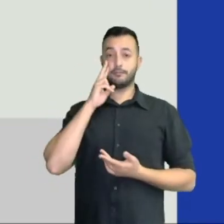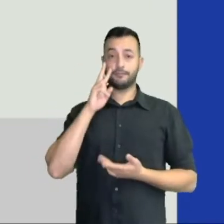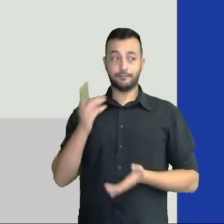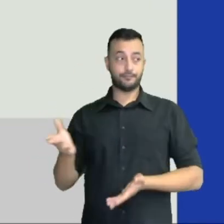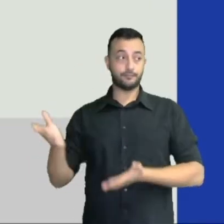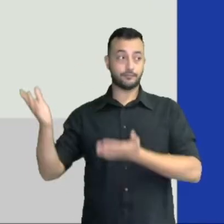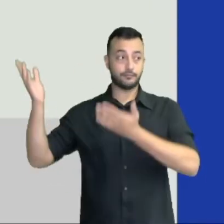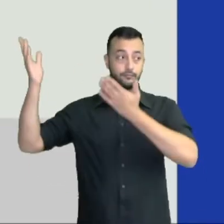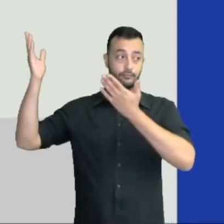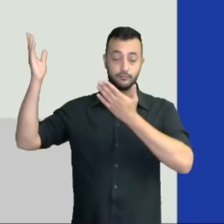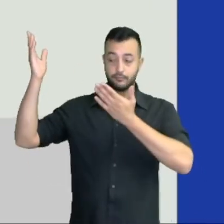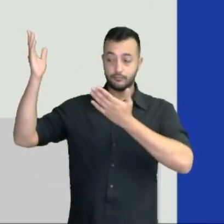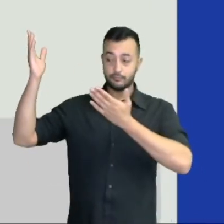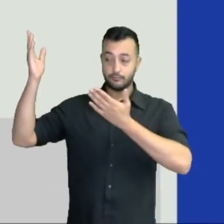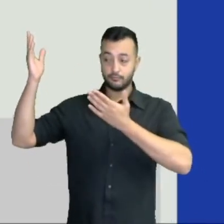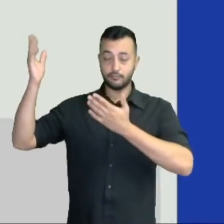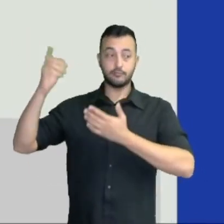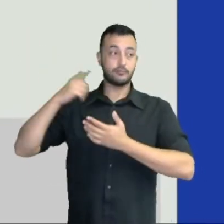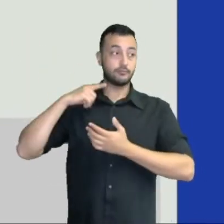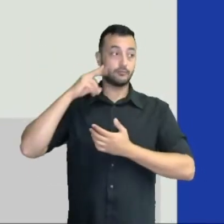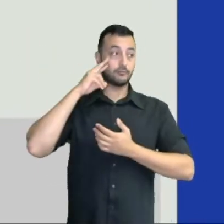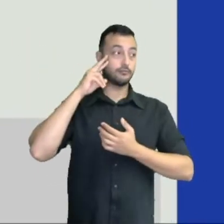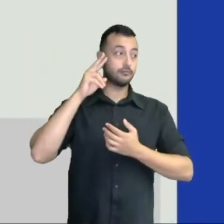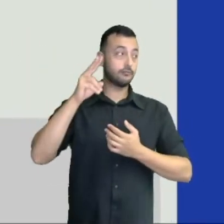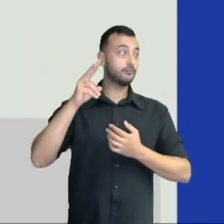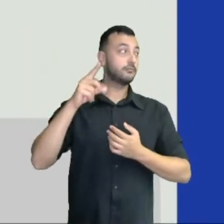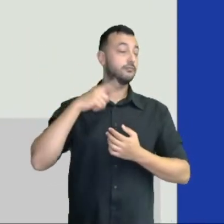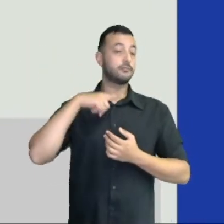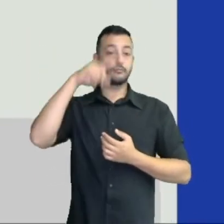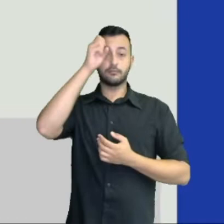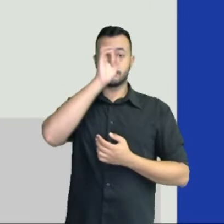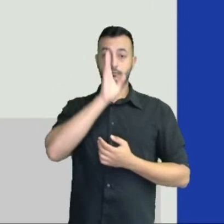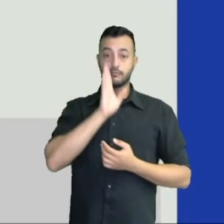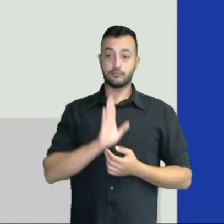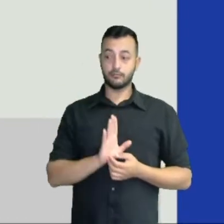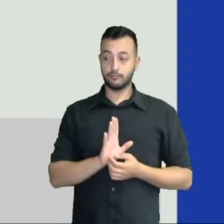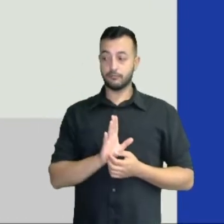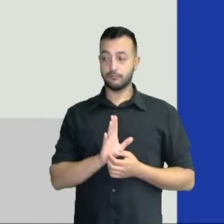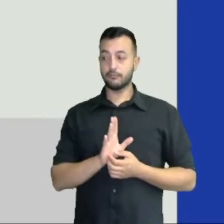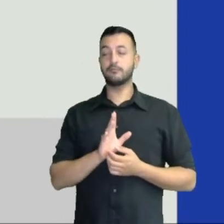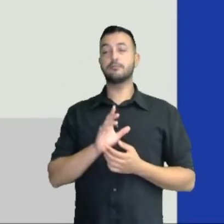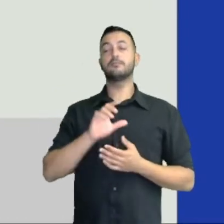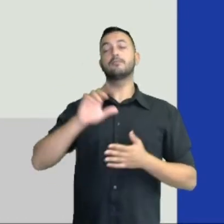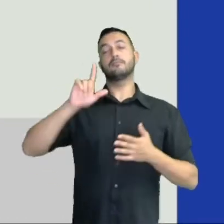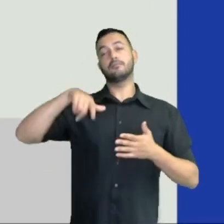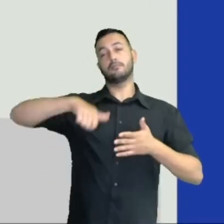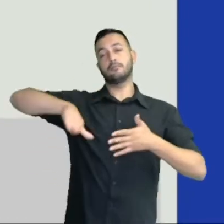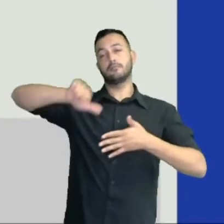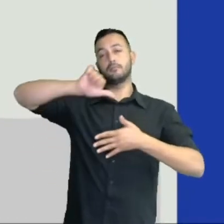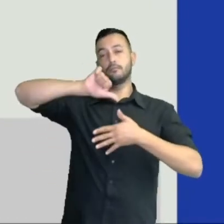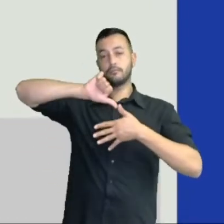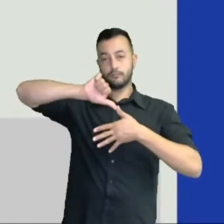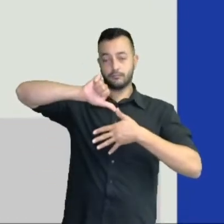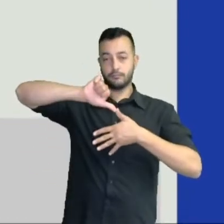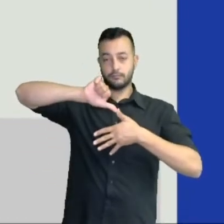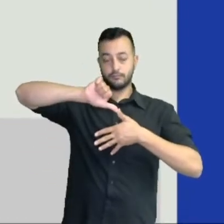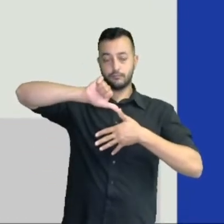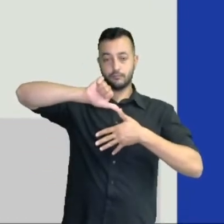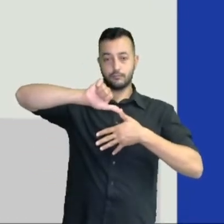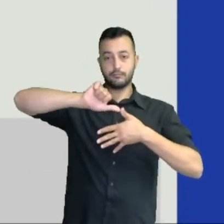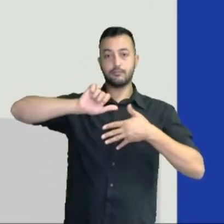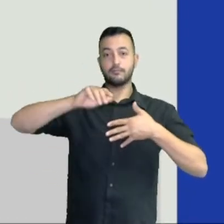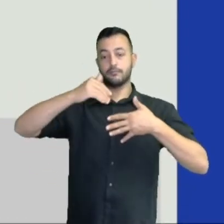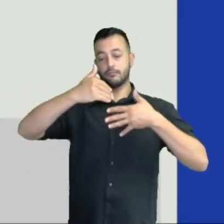observa aqui, ó, acompanhando principalmente aqui no caso do Brasil, na América do Sul, essa